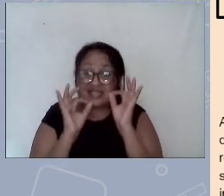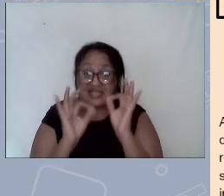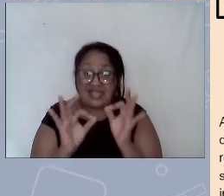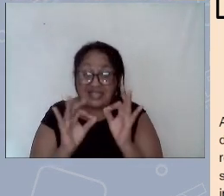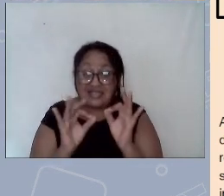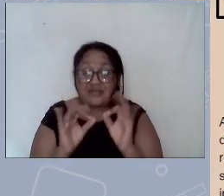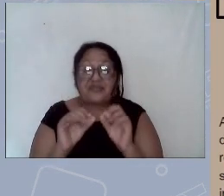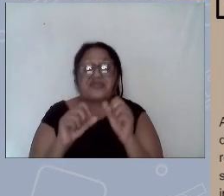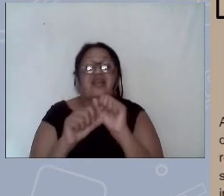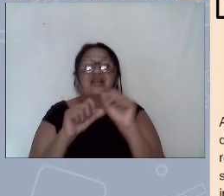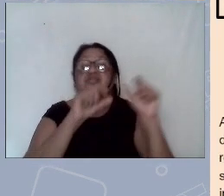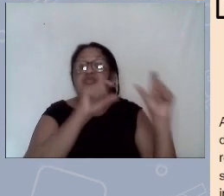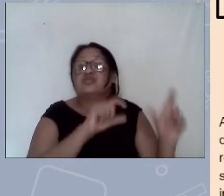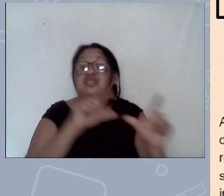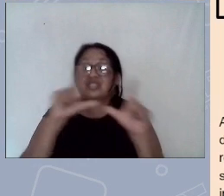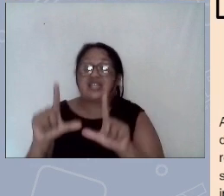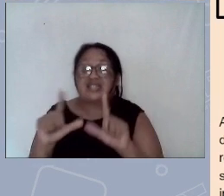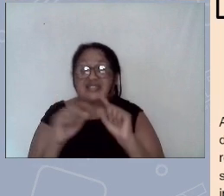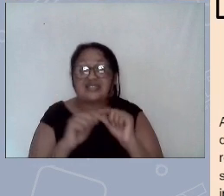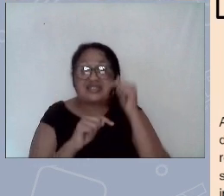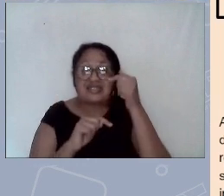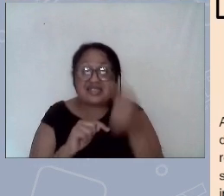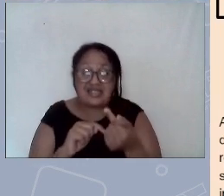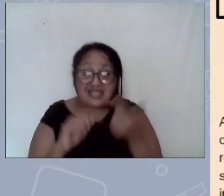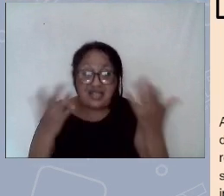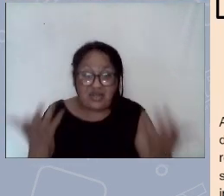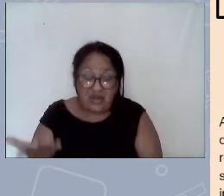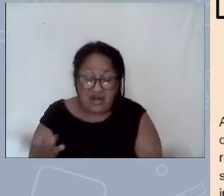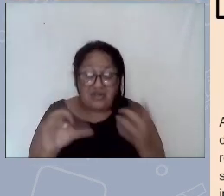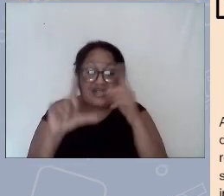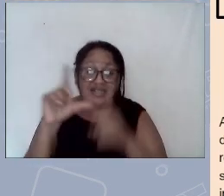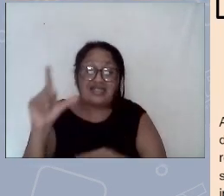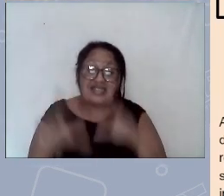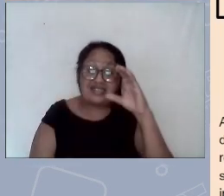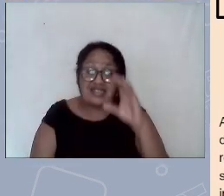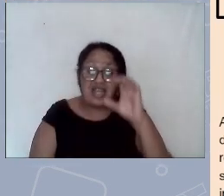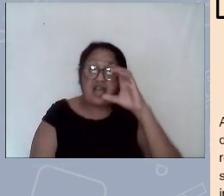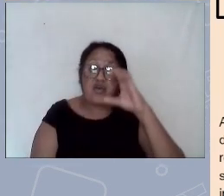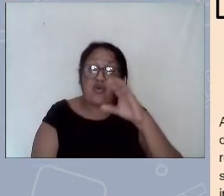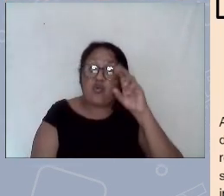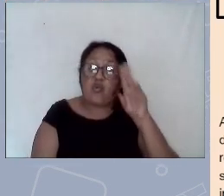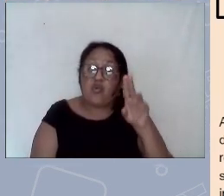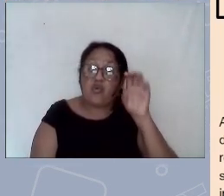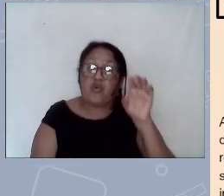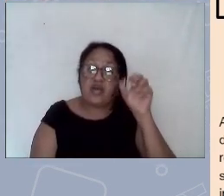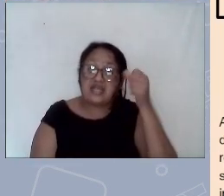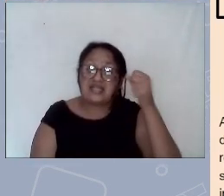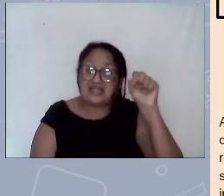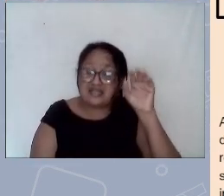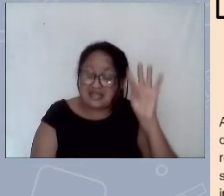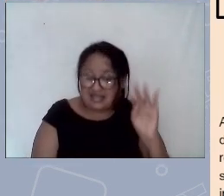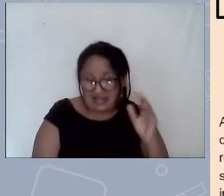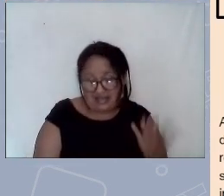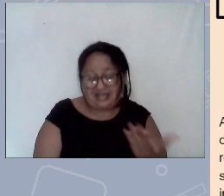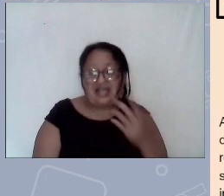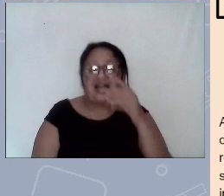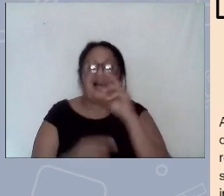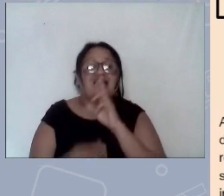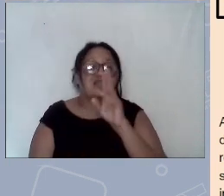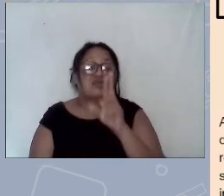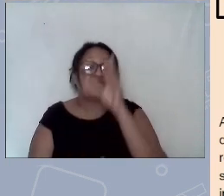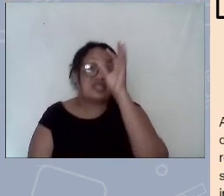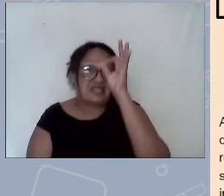de um relevo cueste forme isso é a borda típica de uma cuesta